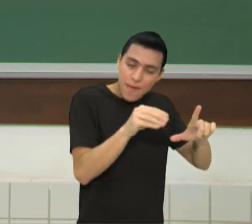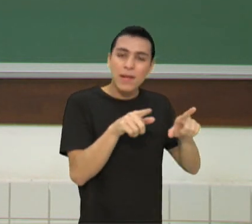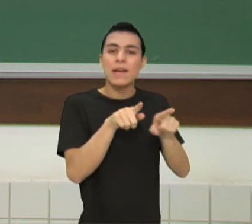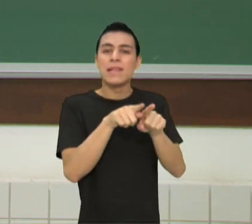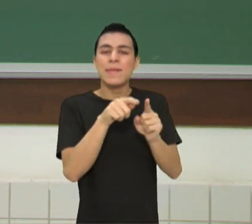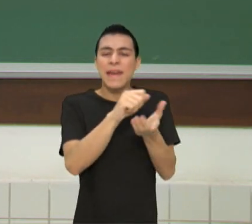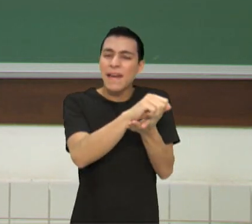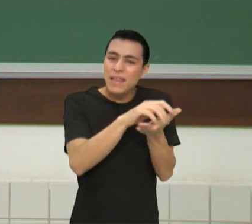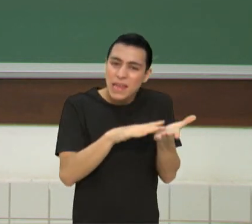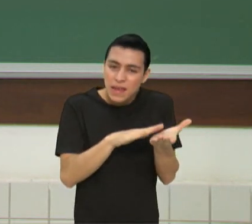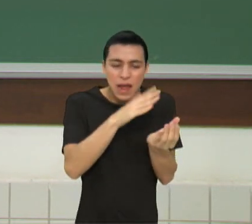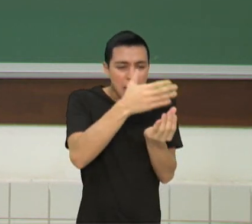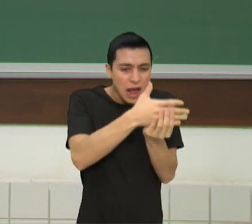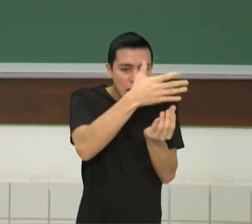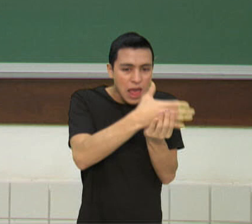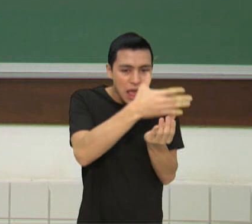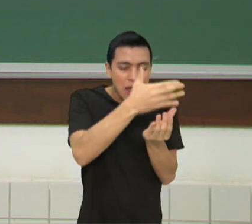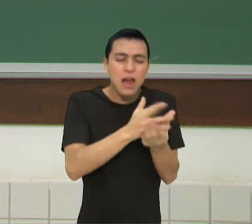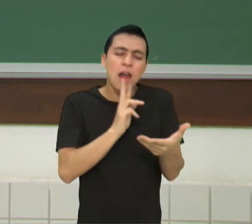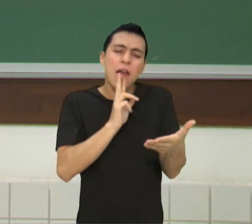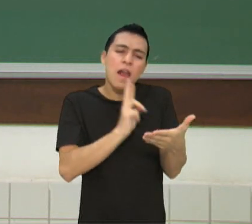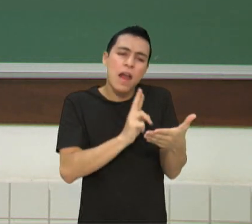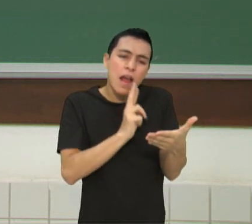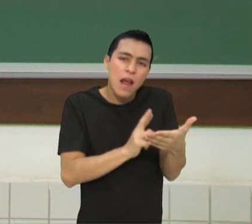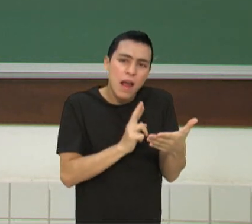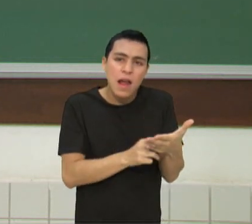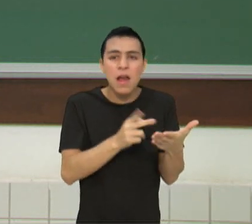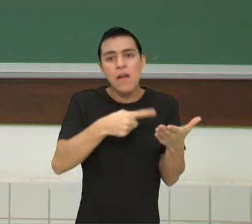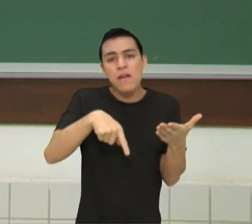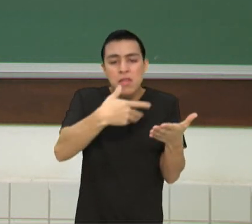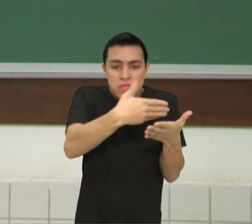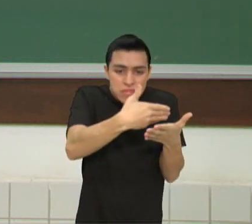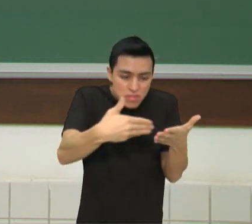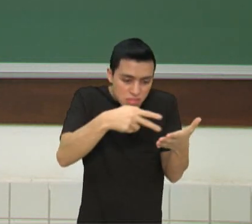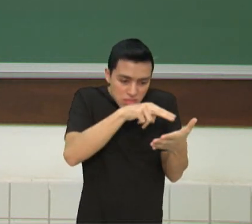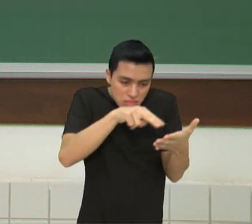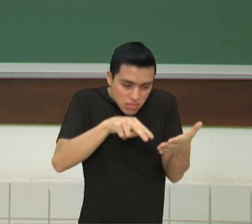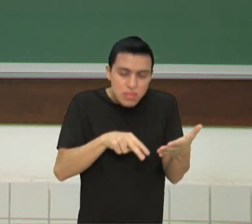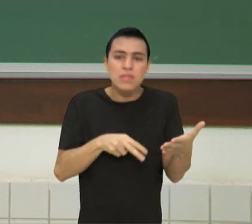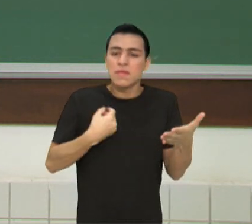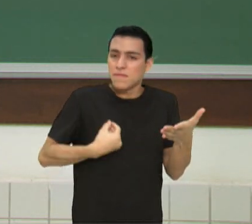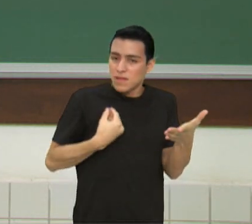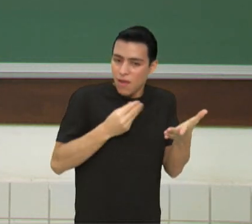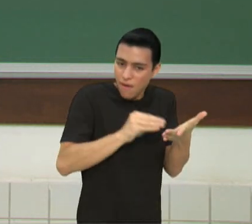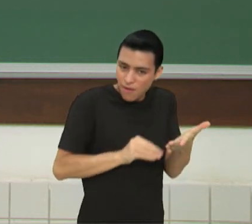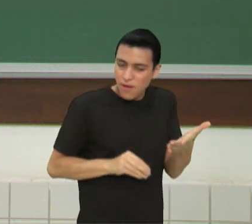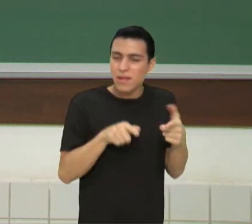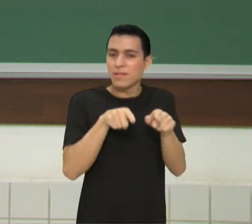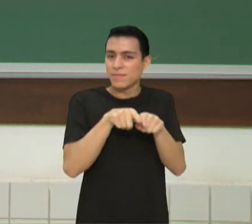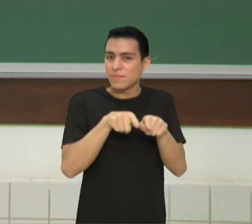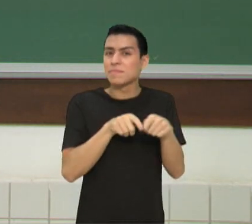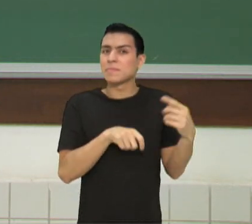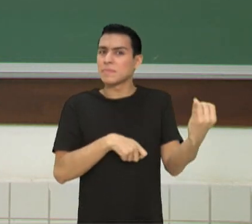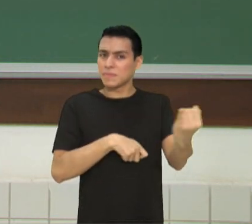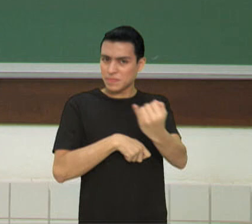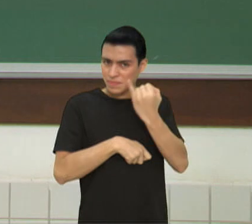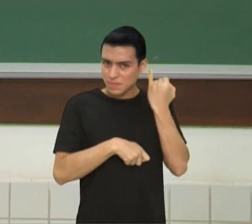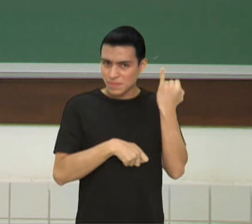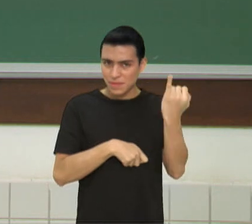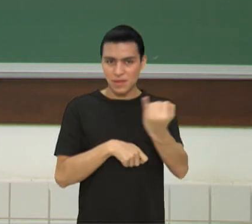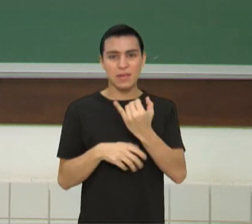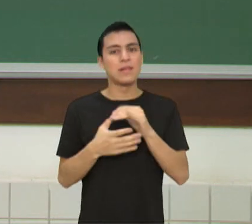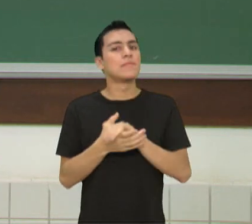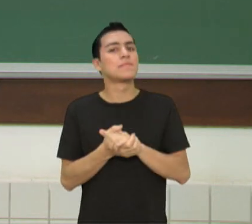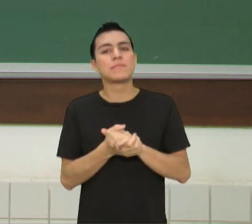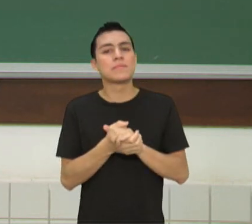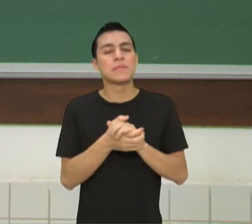sua presença. Não deixem de confirmar a presença. Correto? Façam isso. Muito importante.